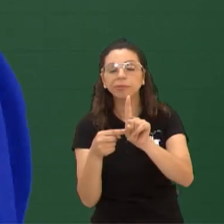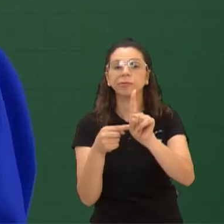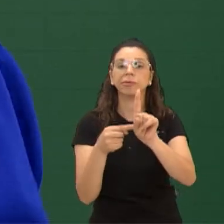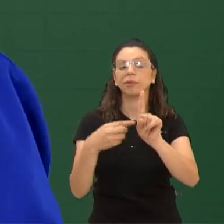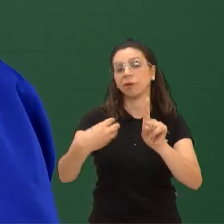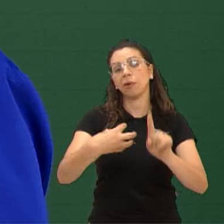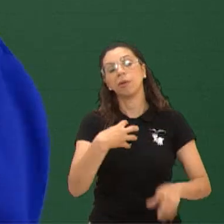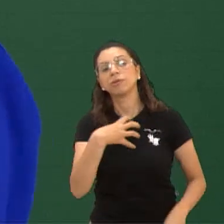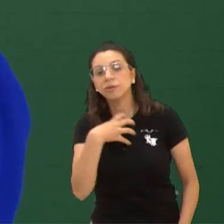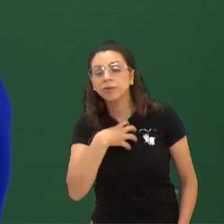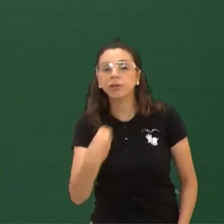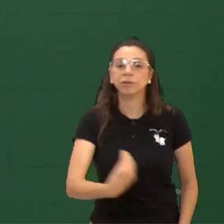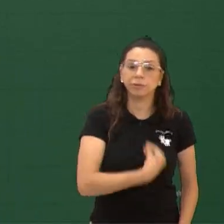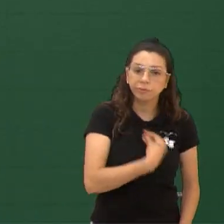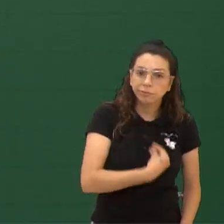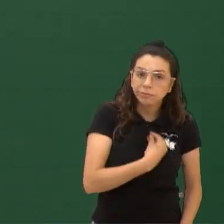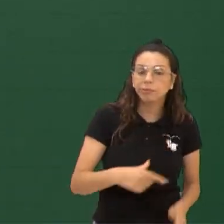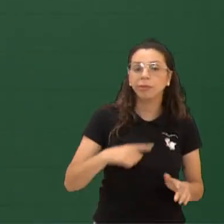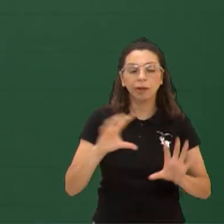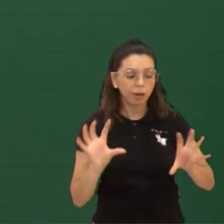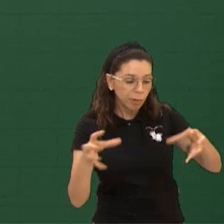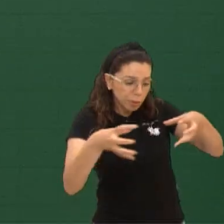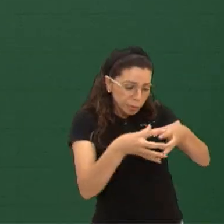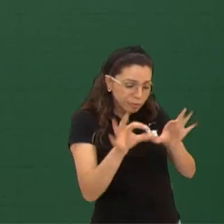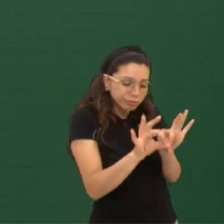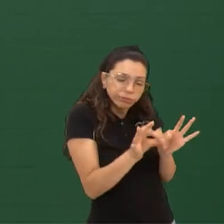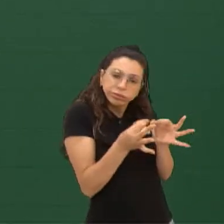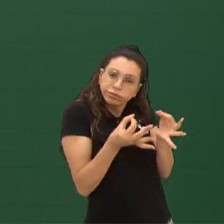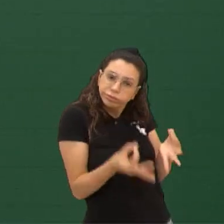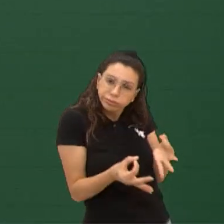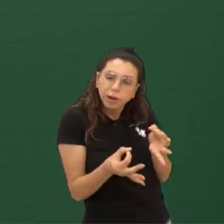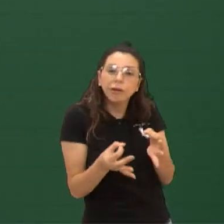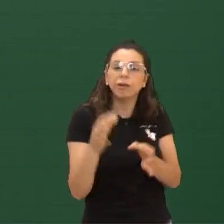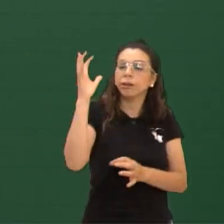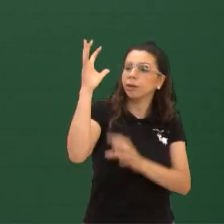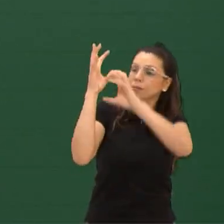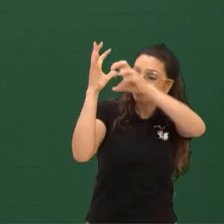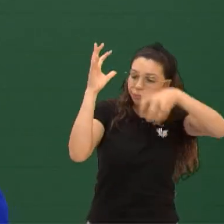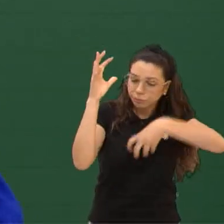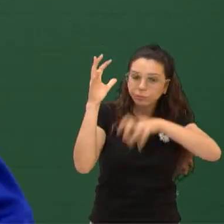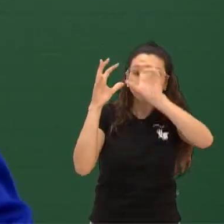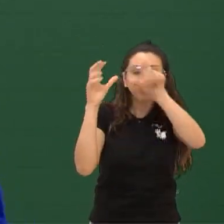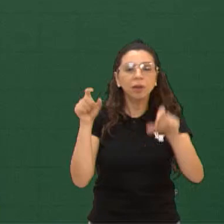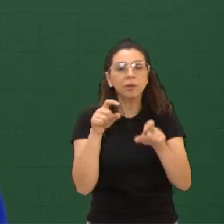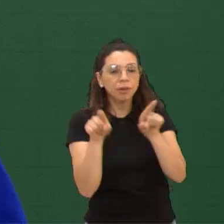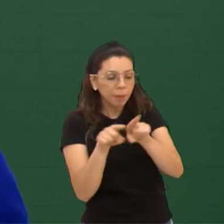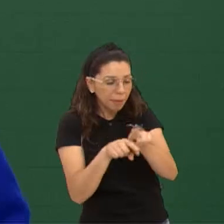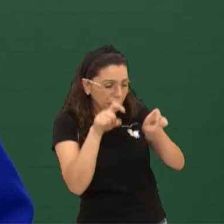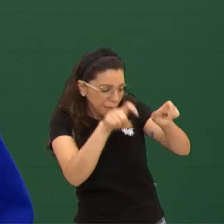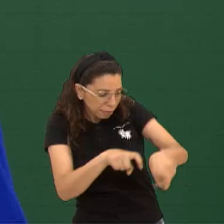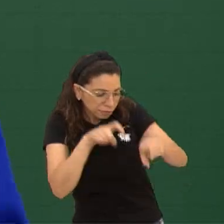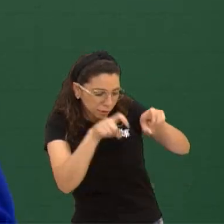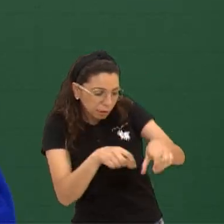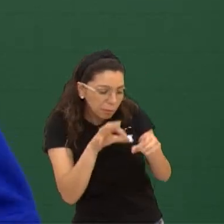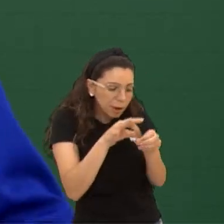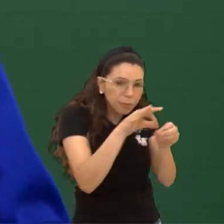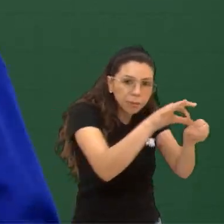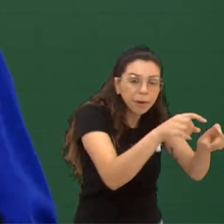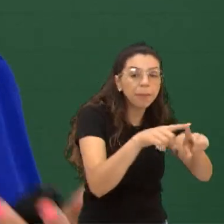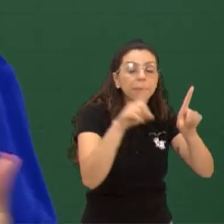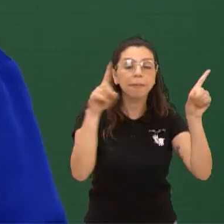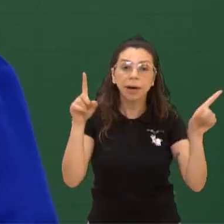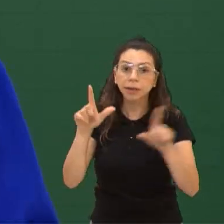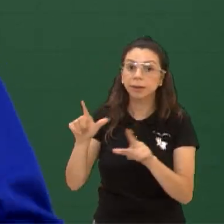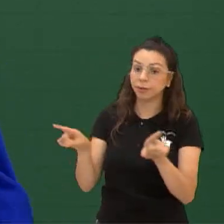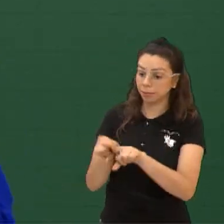modos de vida. Então, nós vamos ter aquelas tribos mais simples, coletores, os agricultores também sistemáticos, mas também